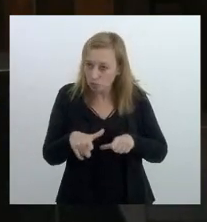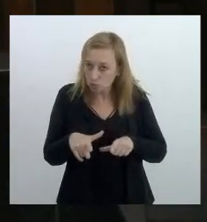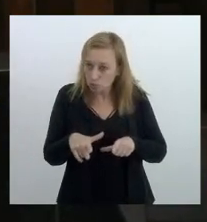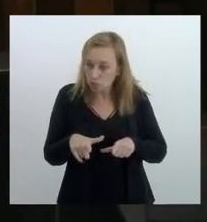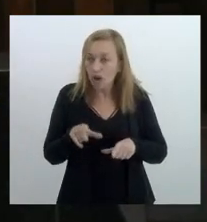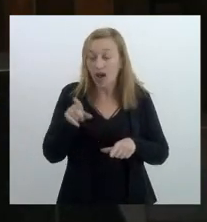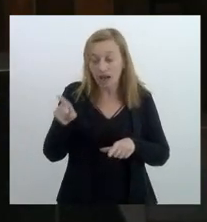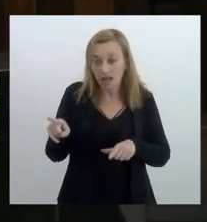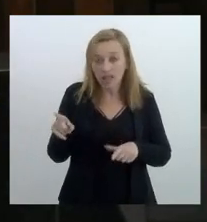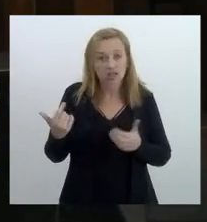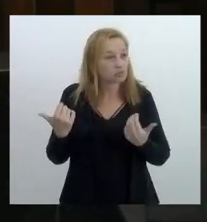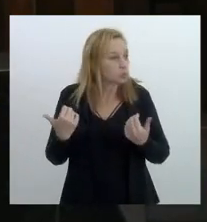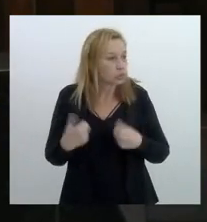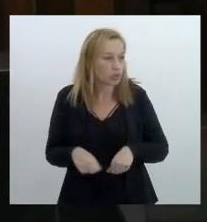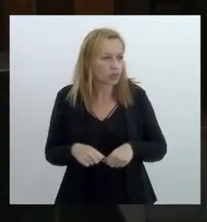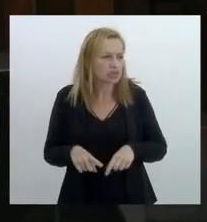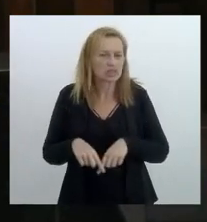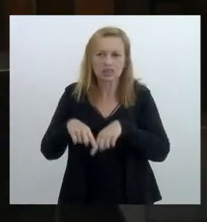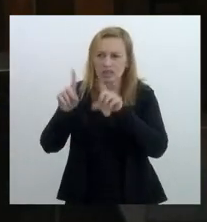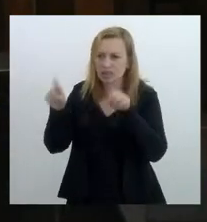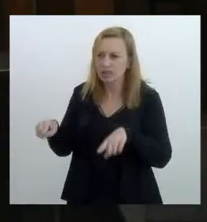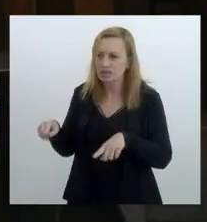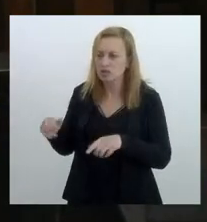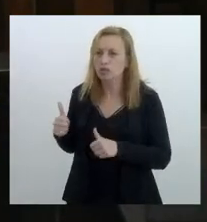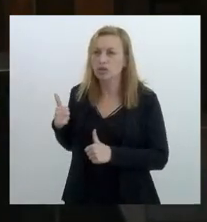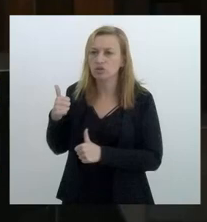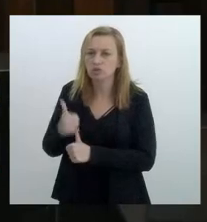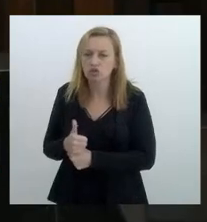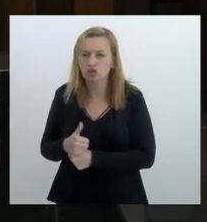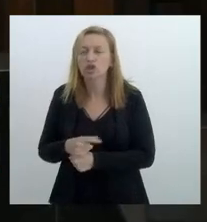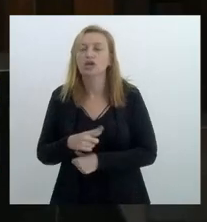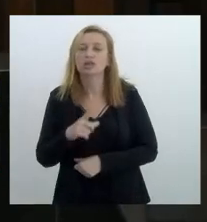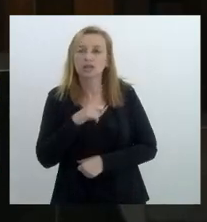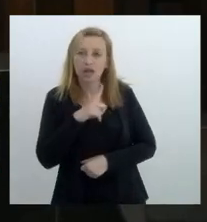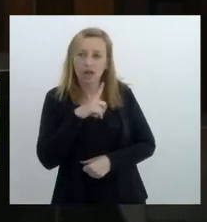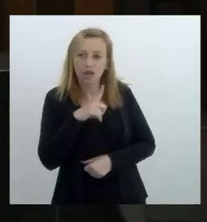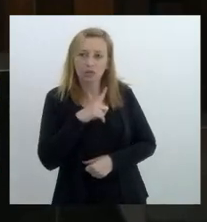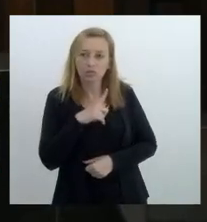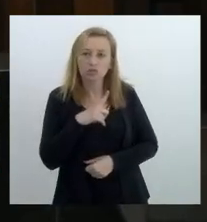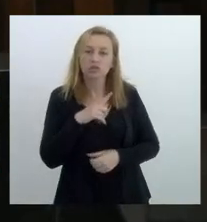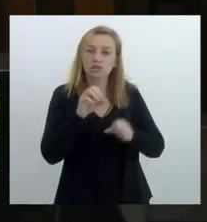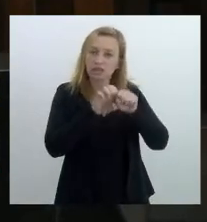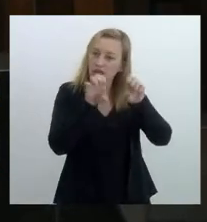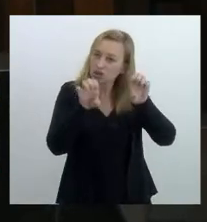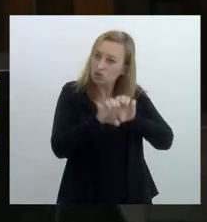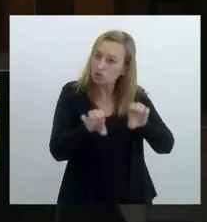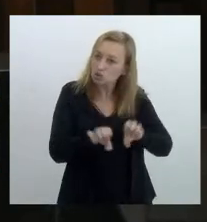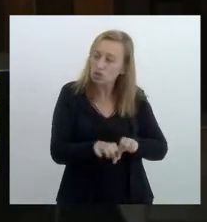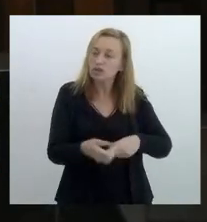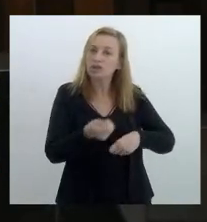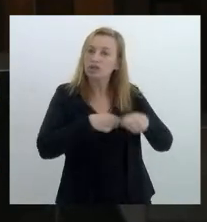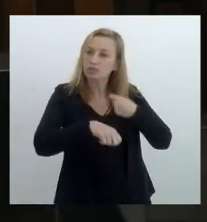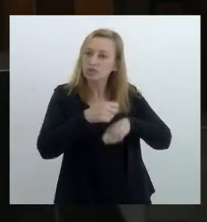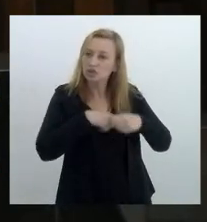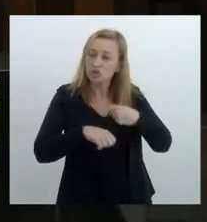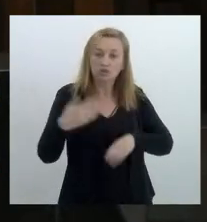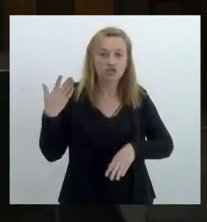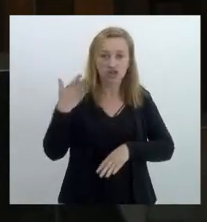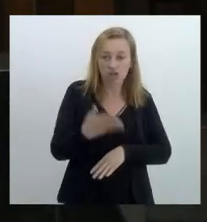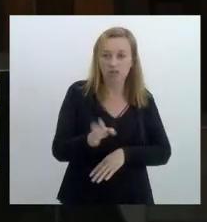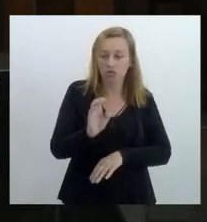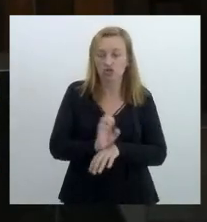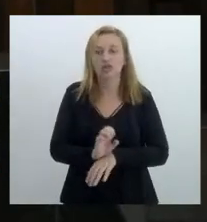aqueles que não precisam ser servidor para ocupar, nós temos na estrutura da administração direta do